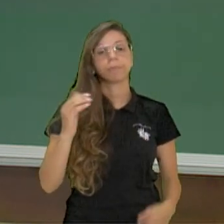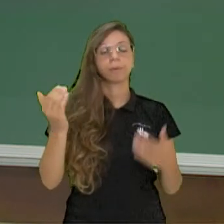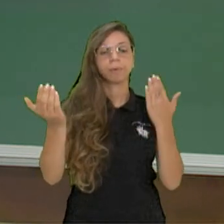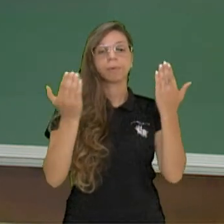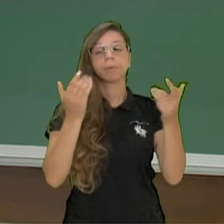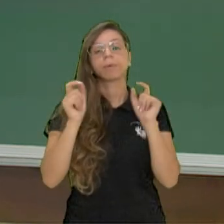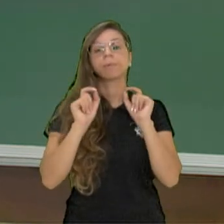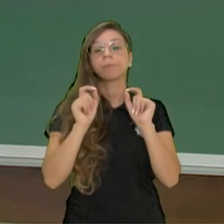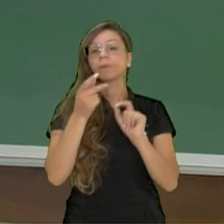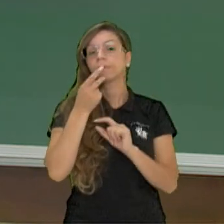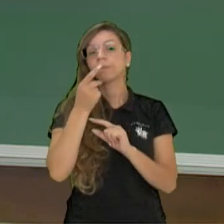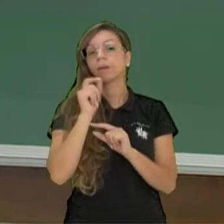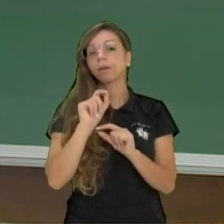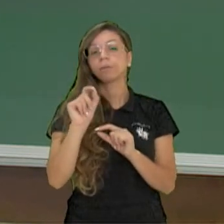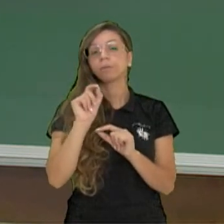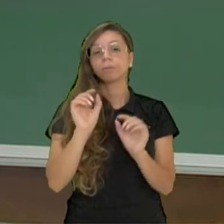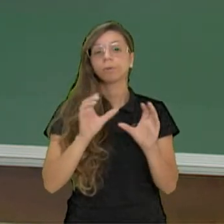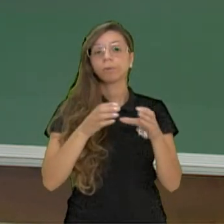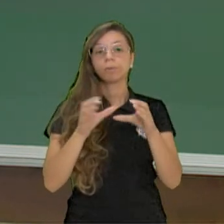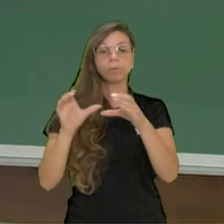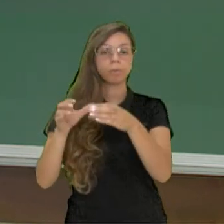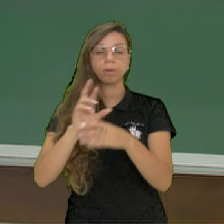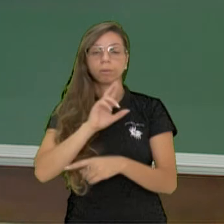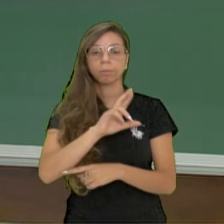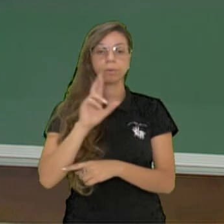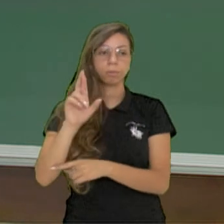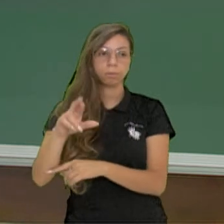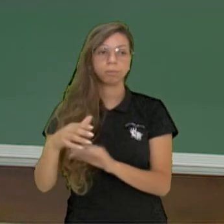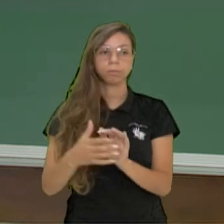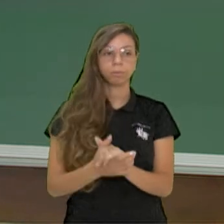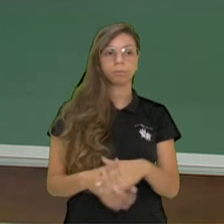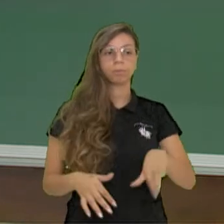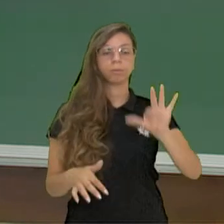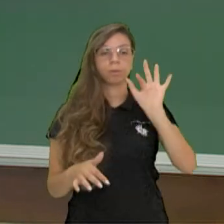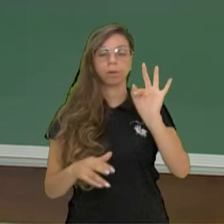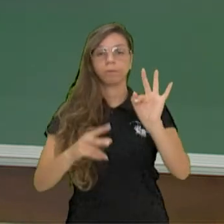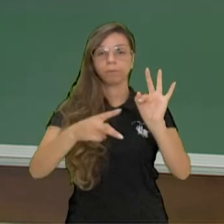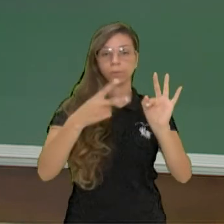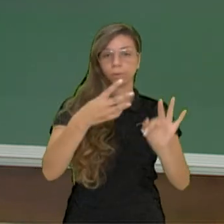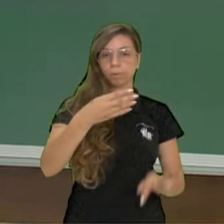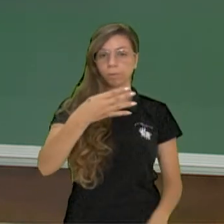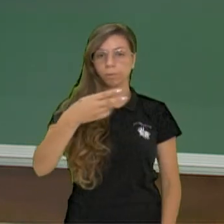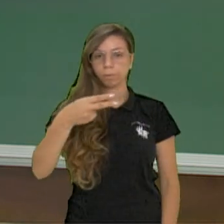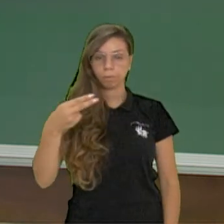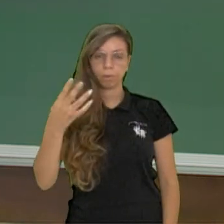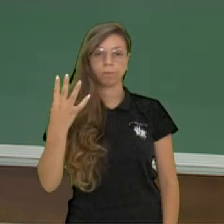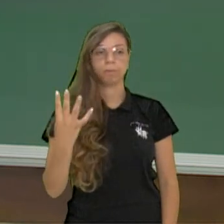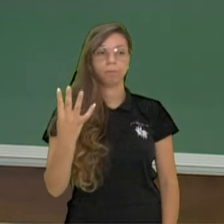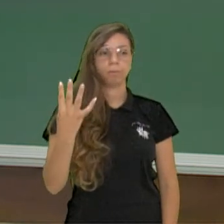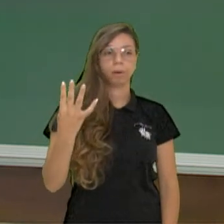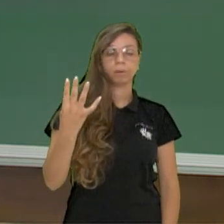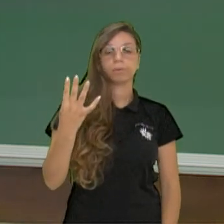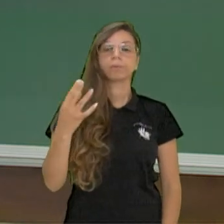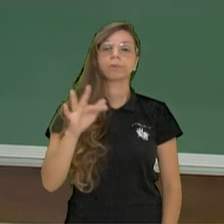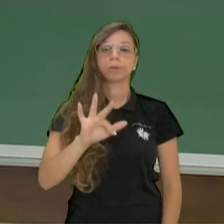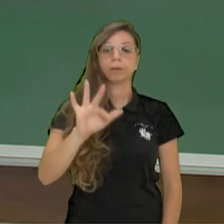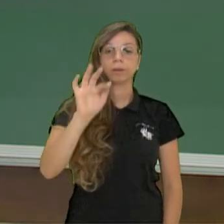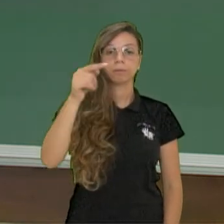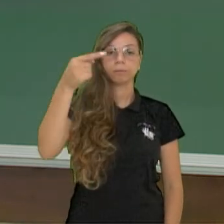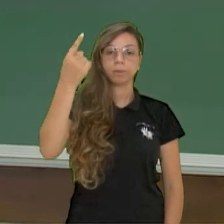afirmar sobre eles? Como f de 2 é igual a 4 e f de menos 4 é igual a 2,